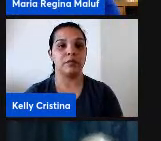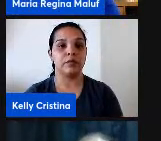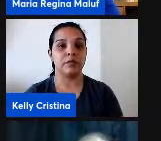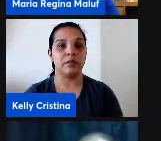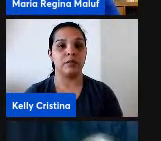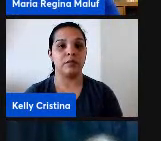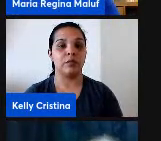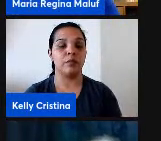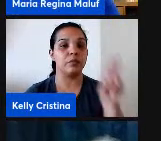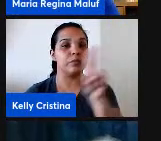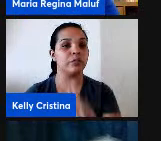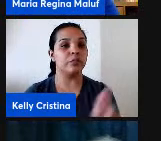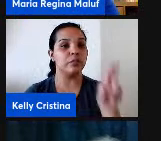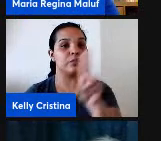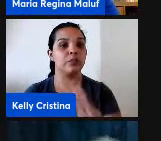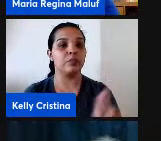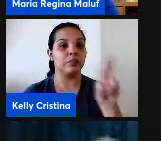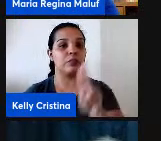utilizar